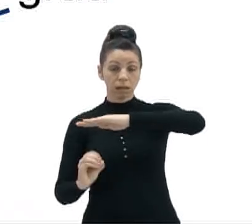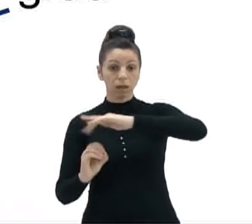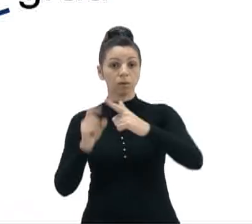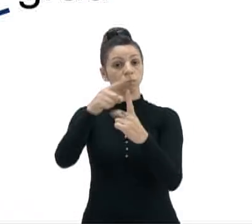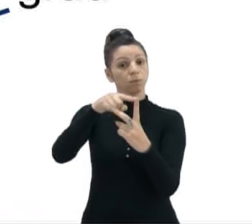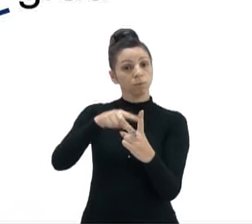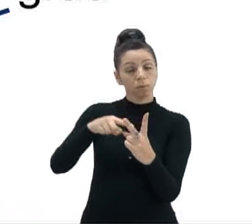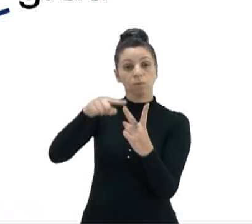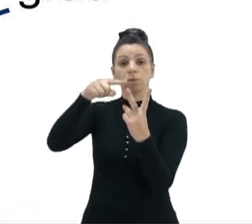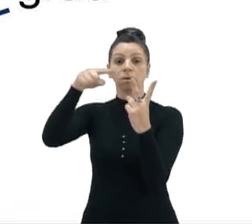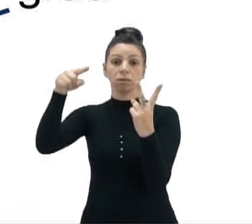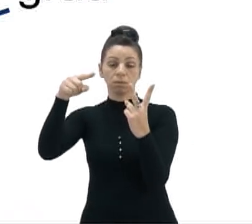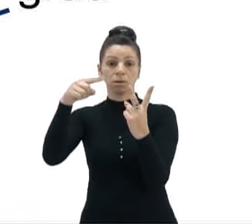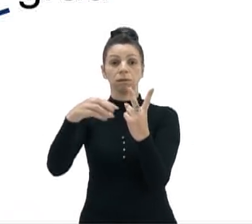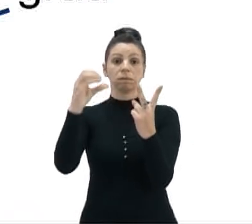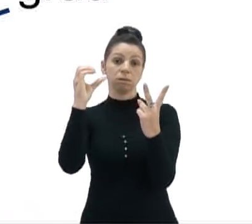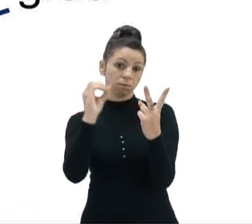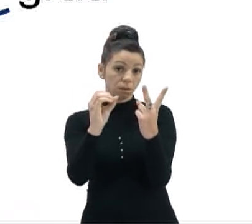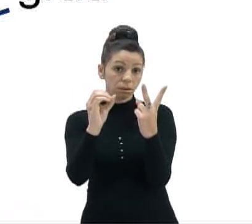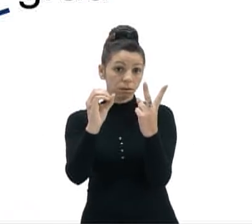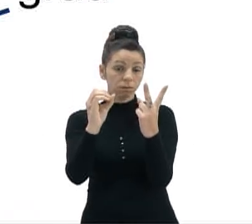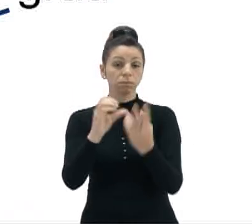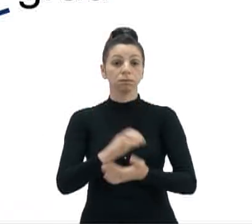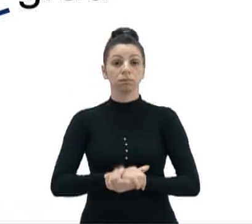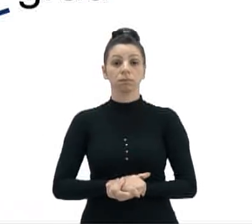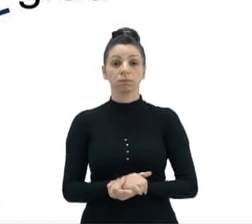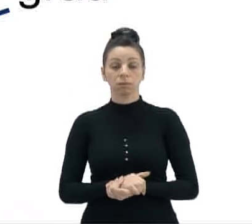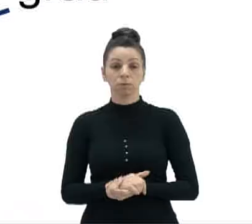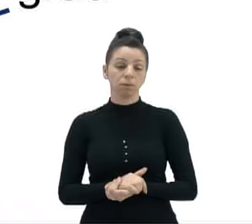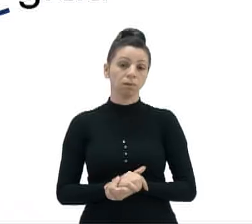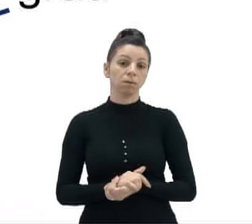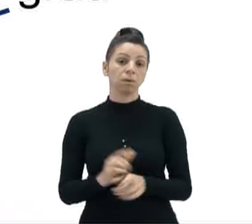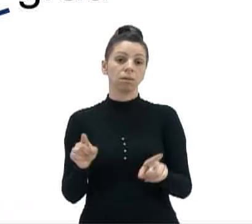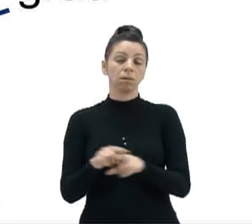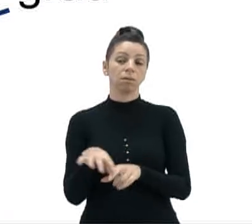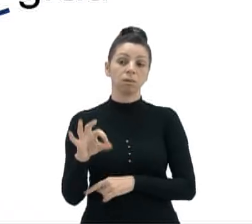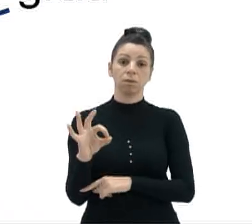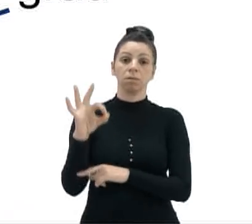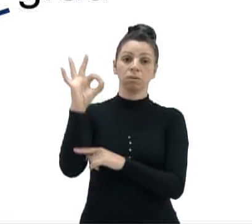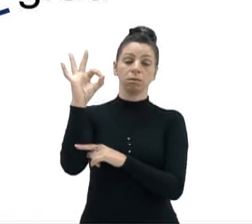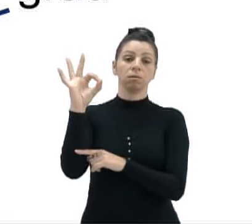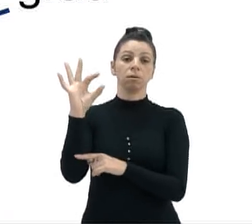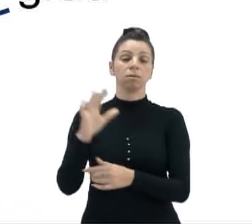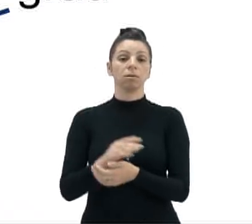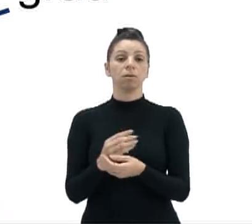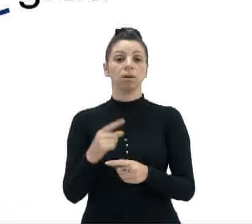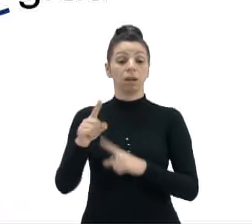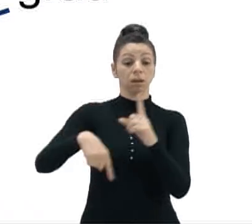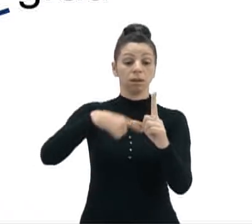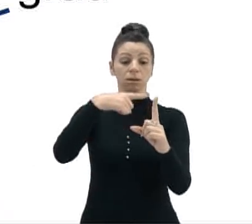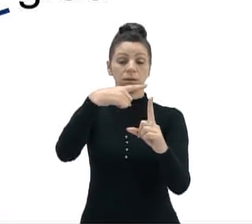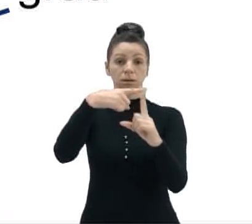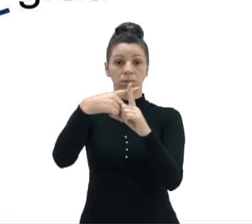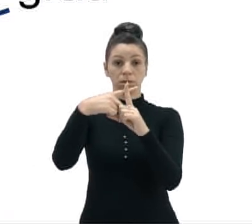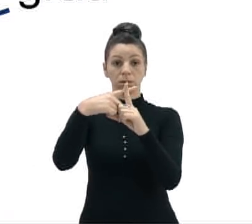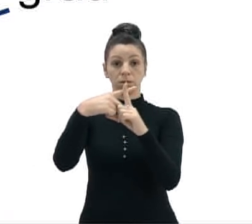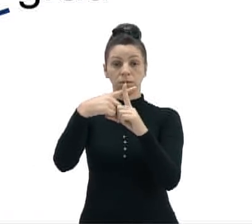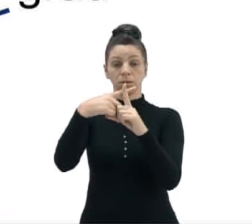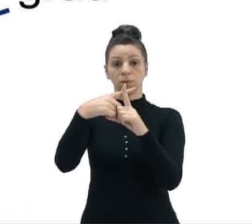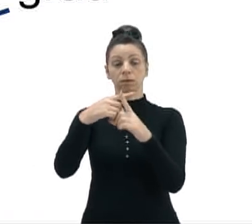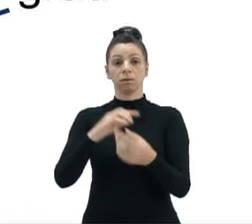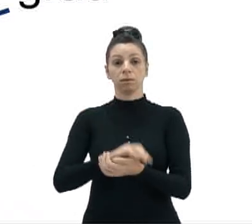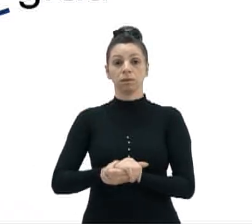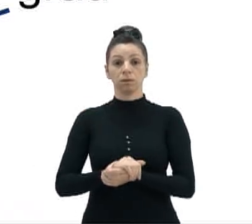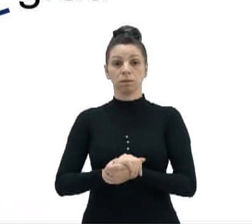zero, lembra que nós vimos na aula passada? Temos que o seu grau se dará através da soma entre os expoentes